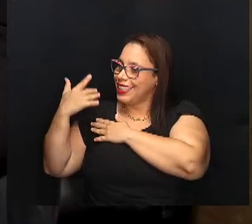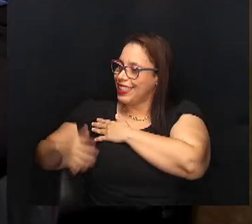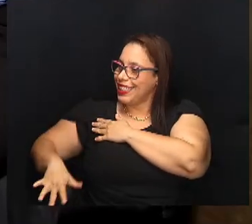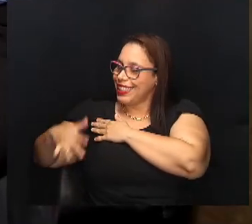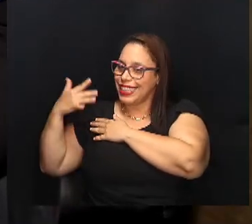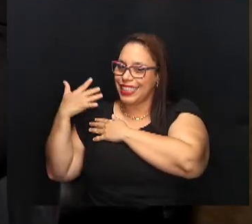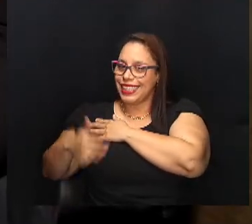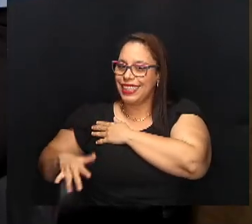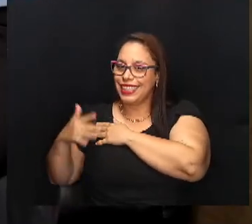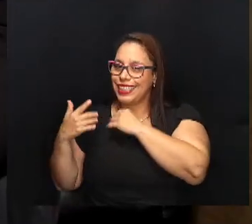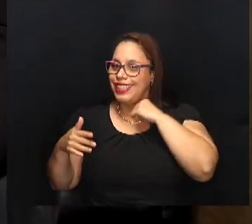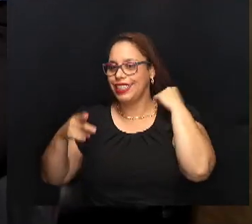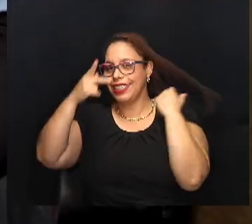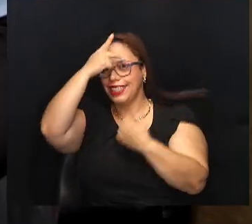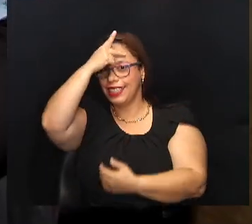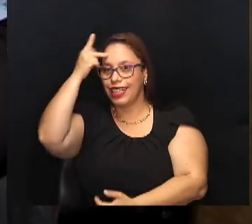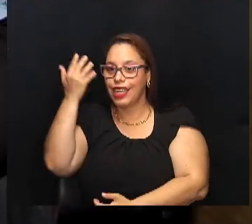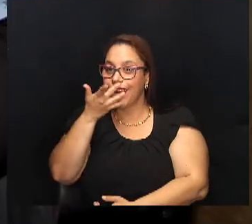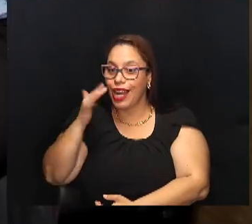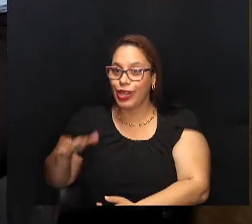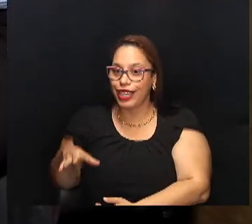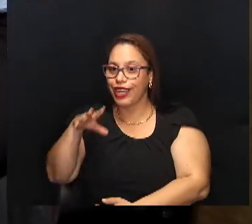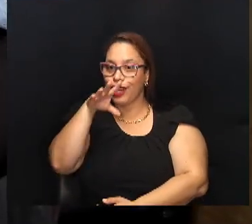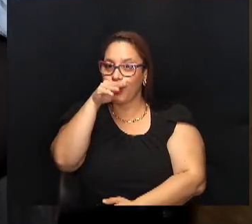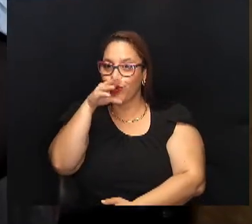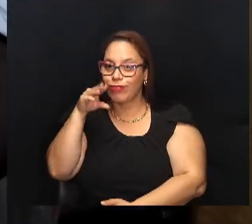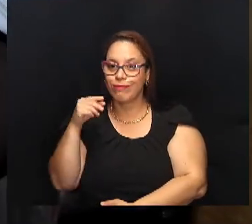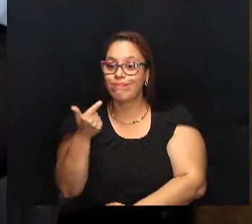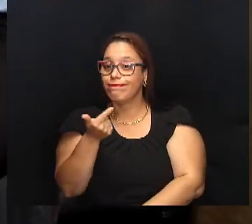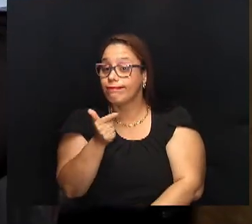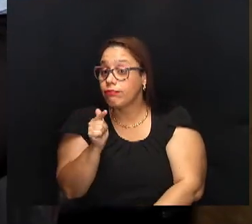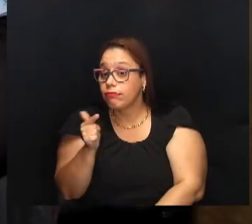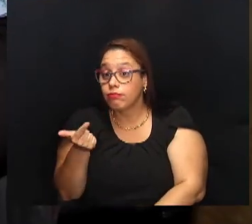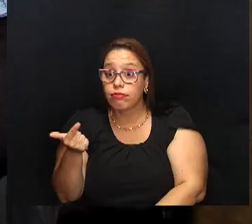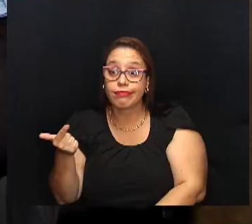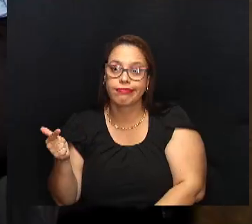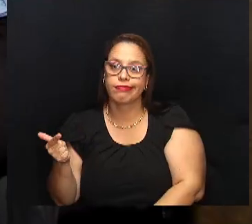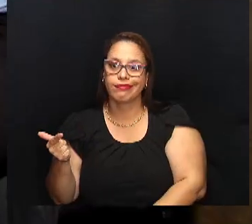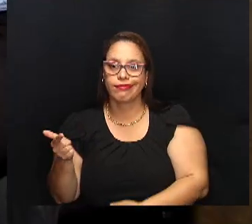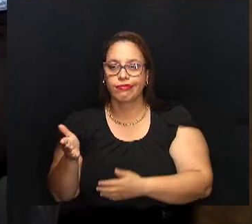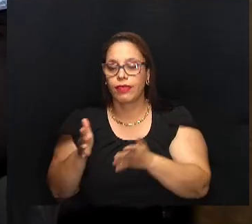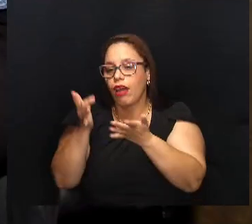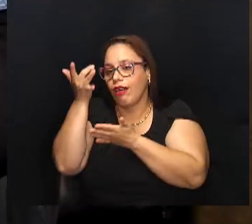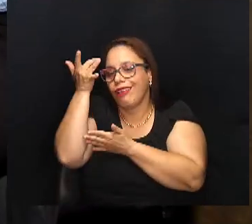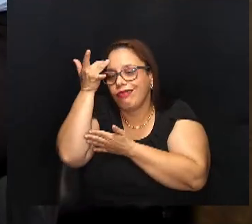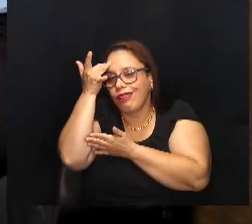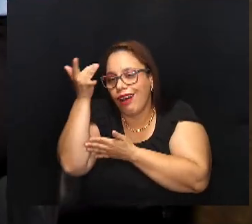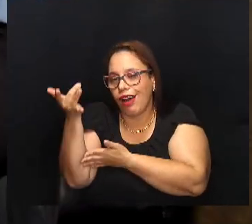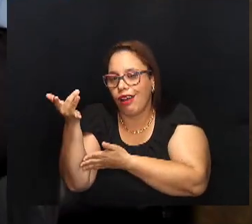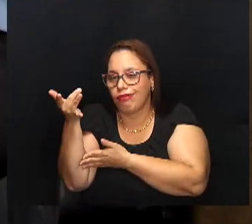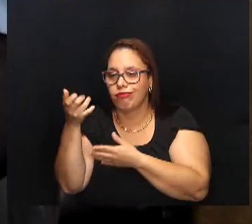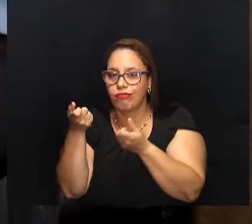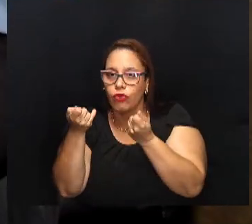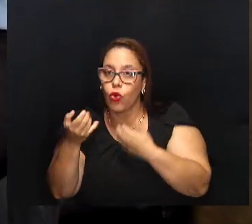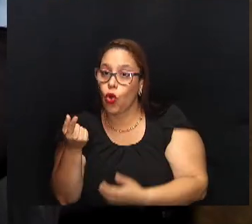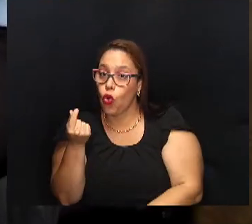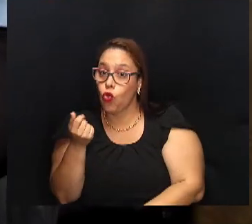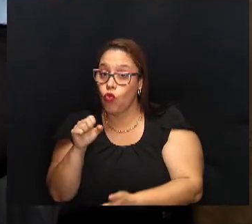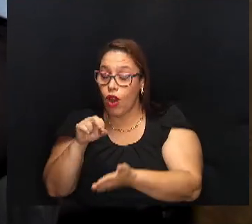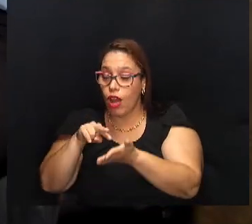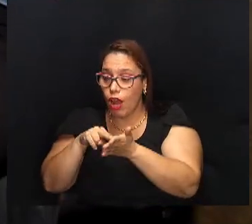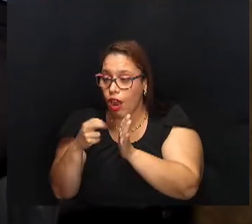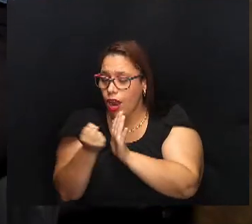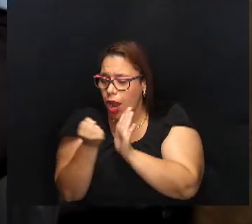as pessoas, né, tanto crianças e adolescentes que não têm esse acesso, né, fácil, como você falou, um valor simbólico,